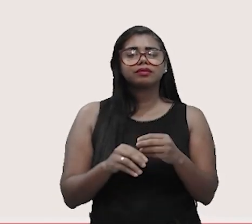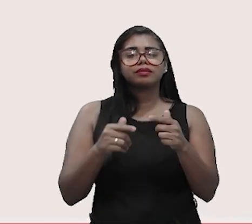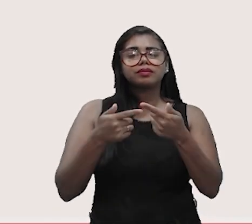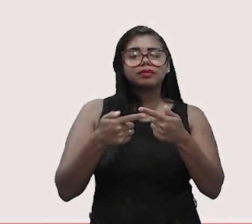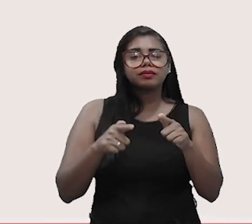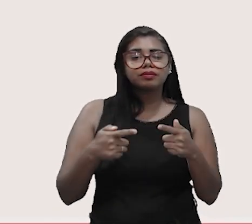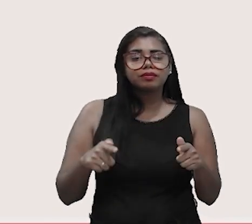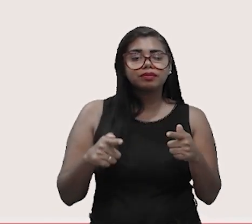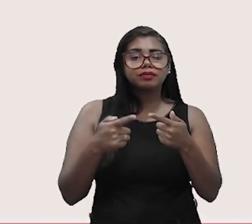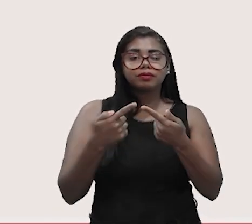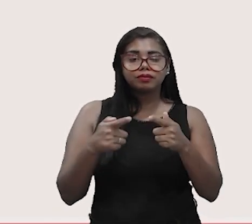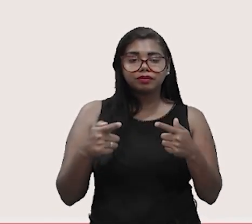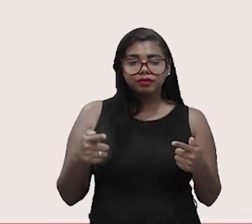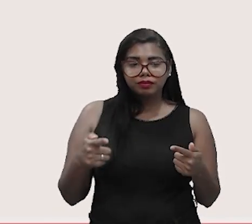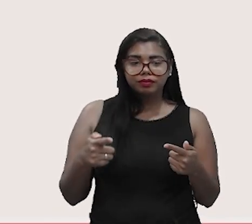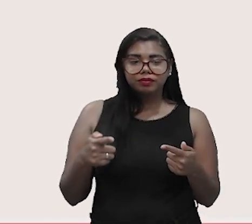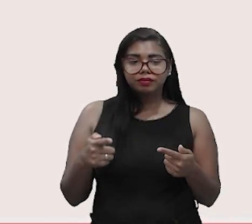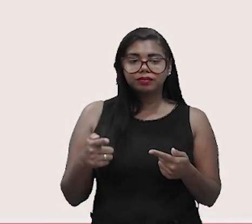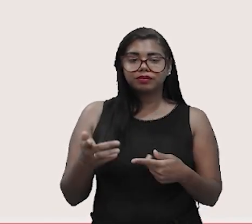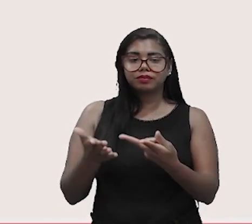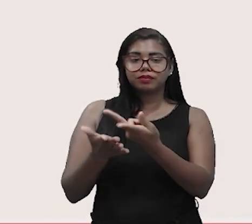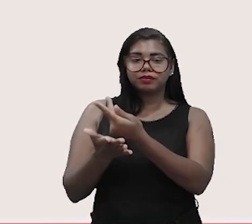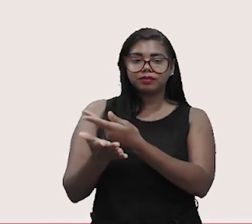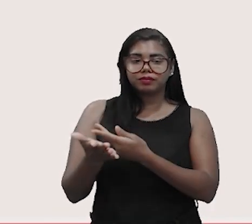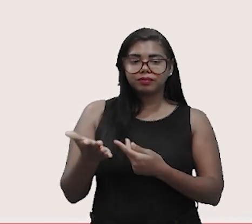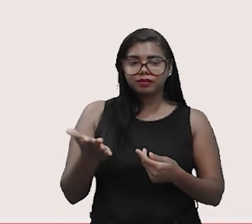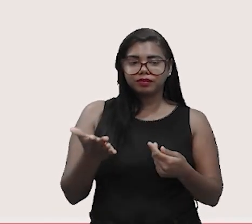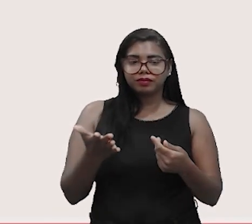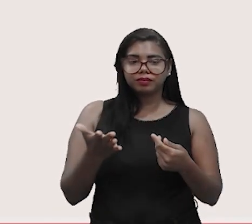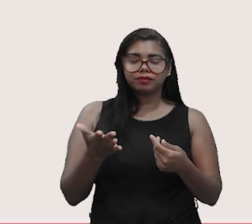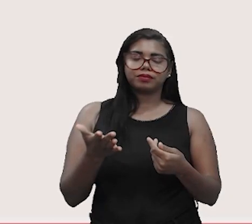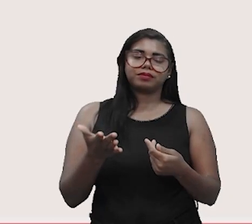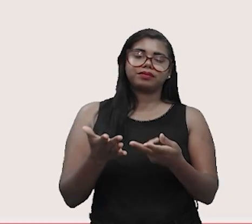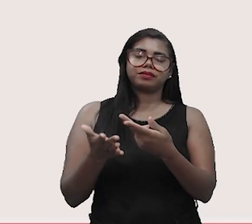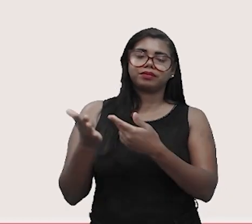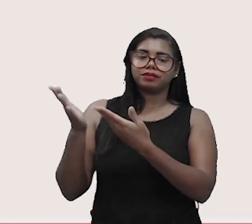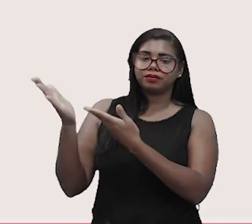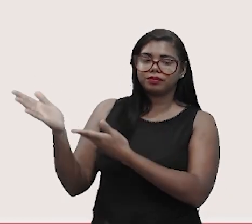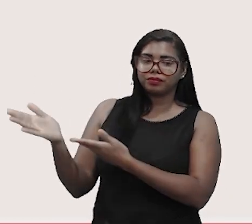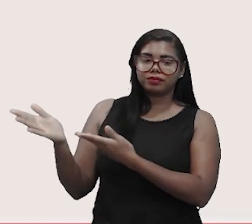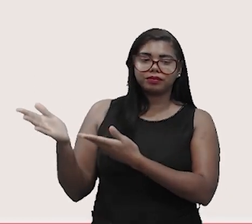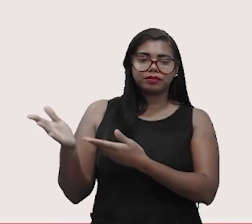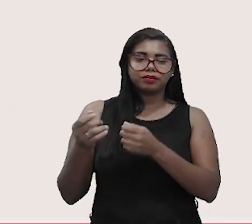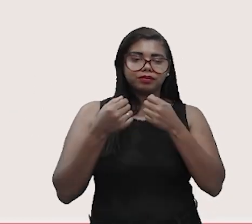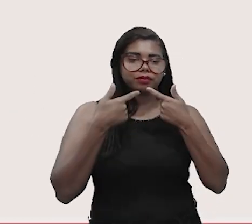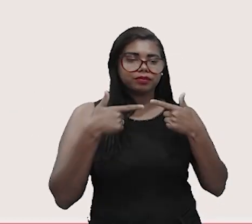normativa prescritiva. Então aqui, ó, isso aqui é o nível de linguagem. Ó,